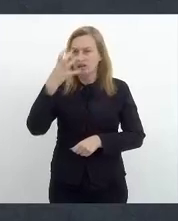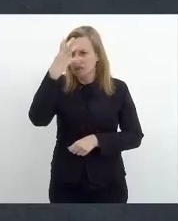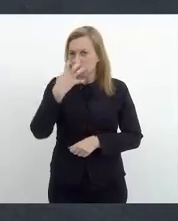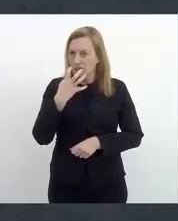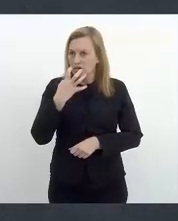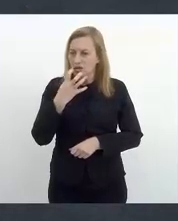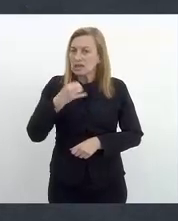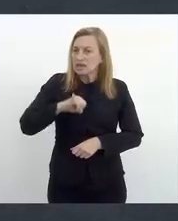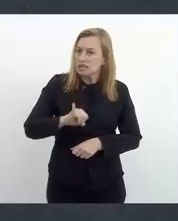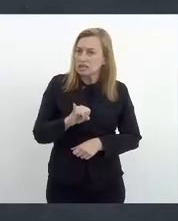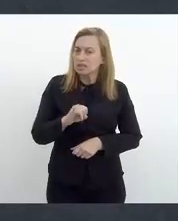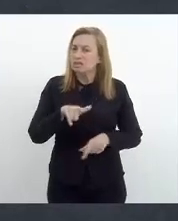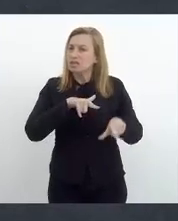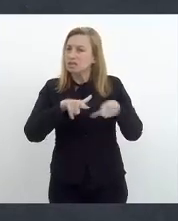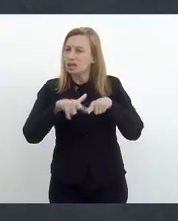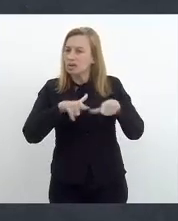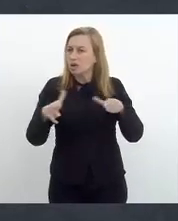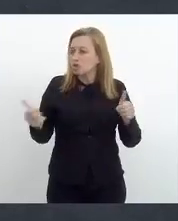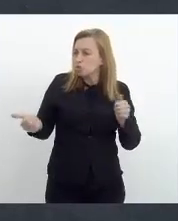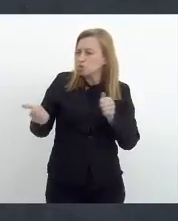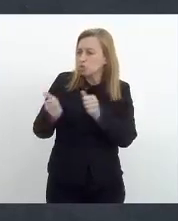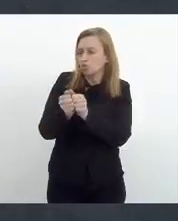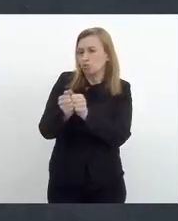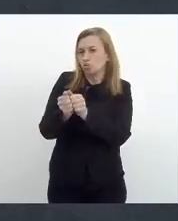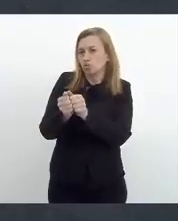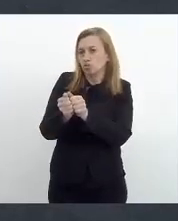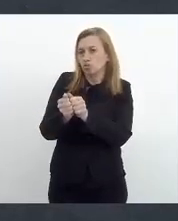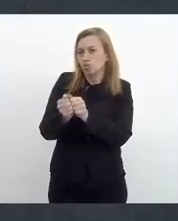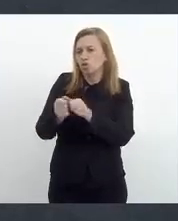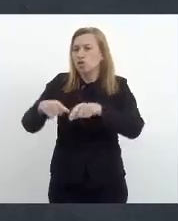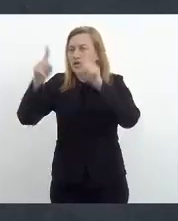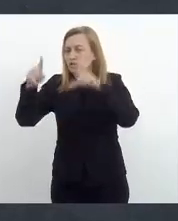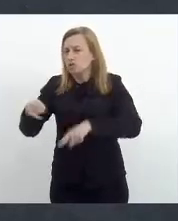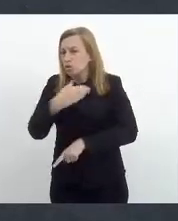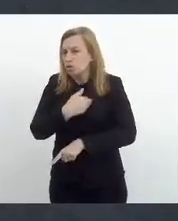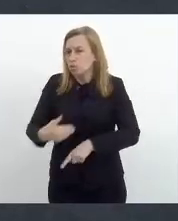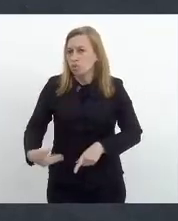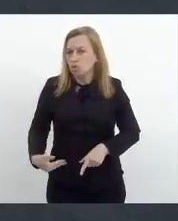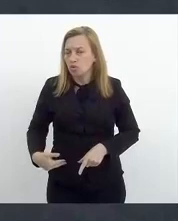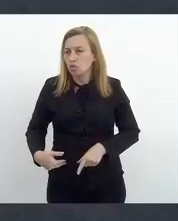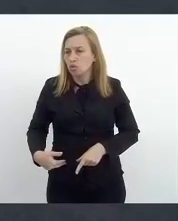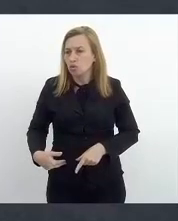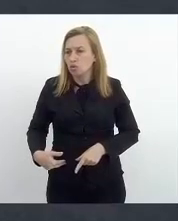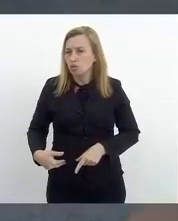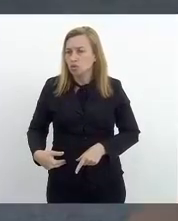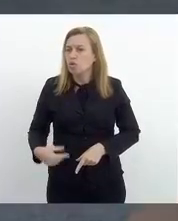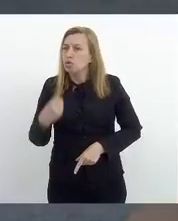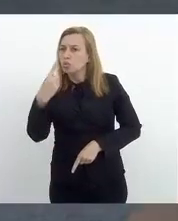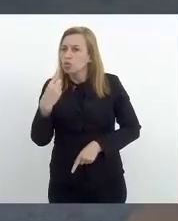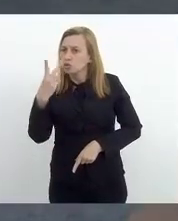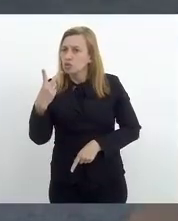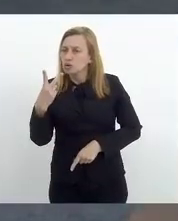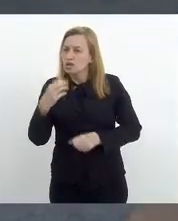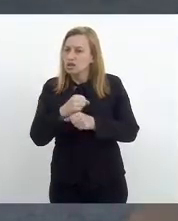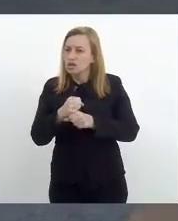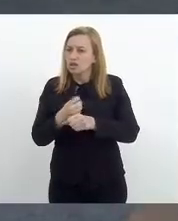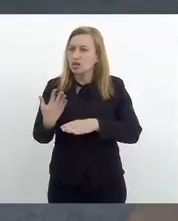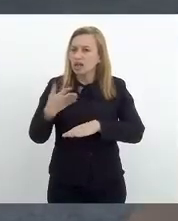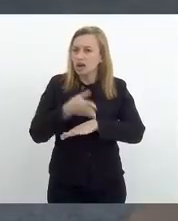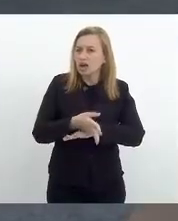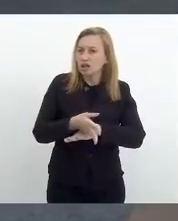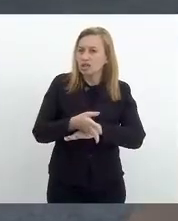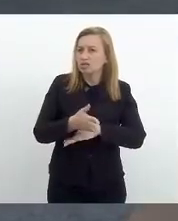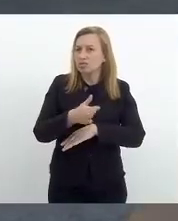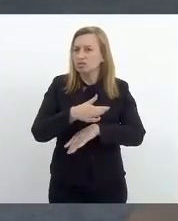grave E se a gente tivesse trabalhando lado a lado servidores públicos que por por um ou dois anos de ingresso no serviço